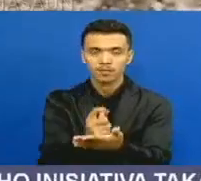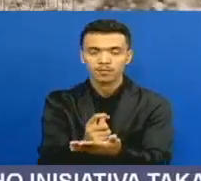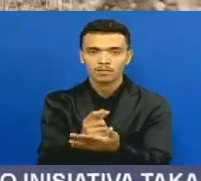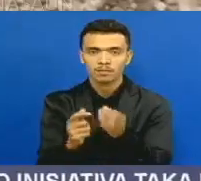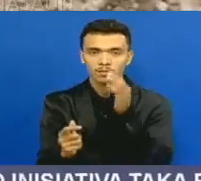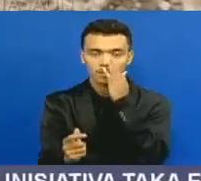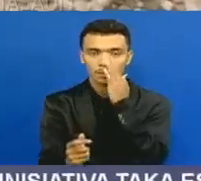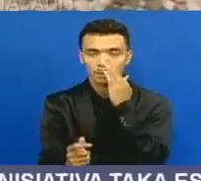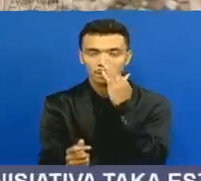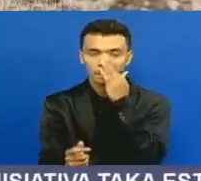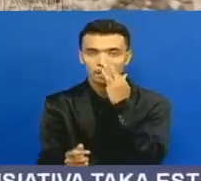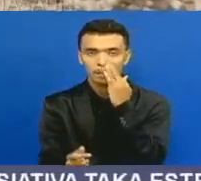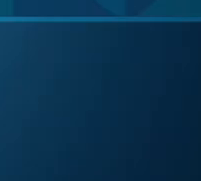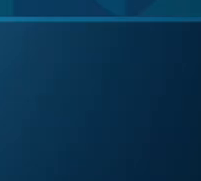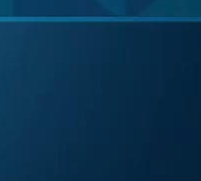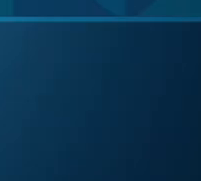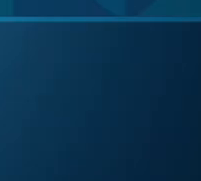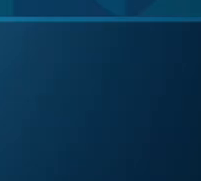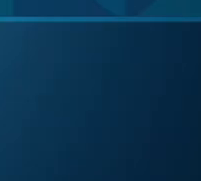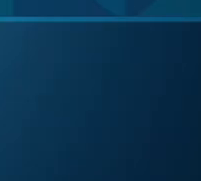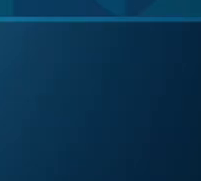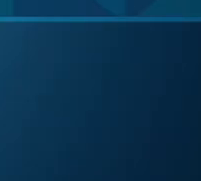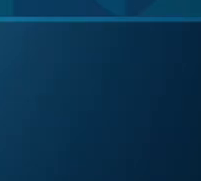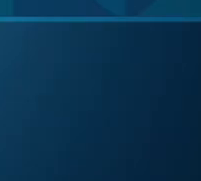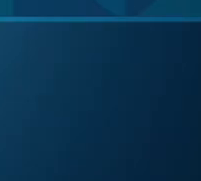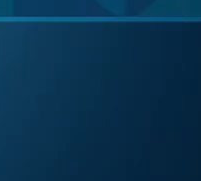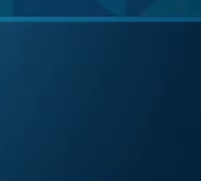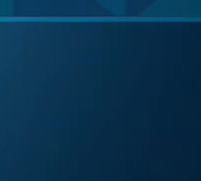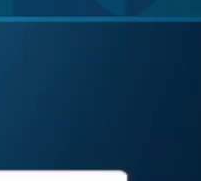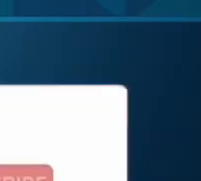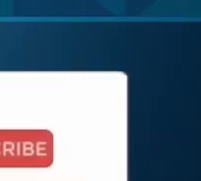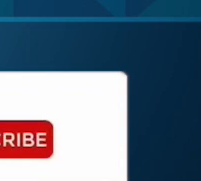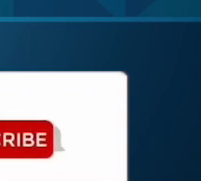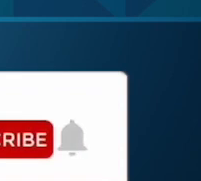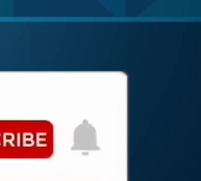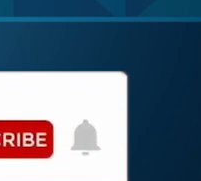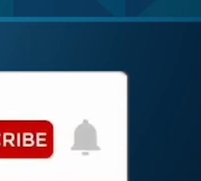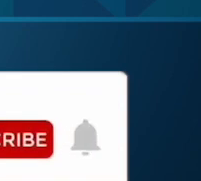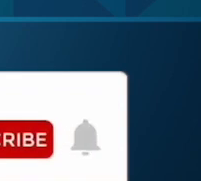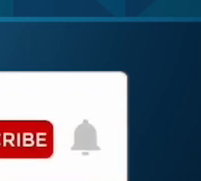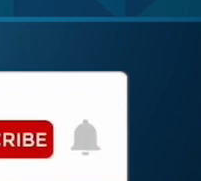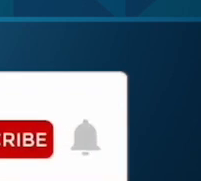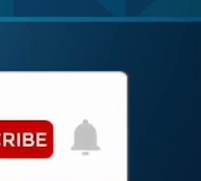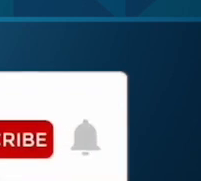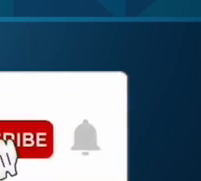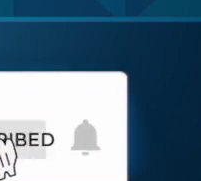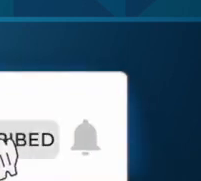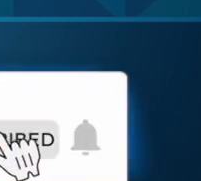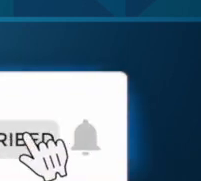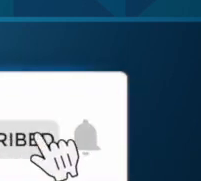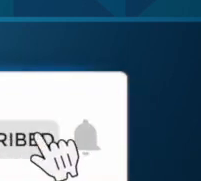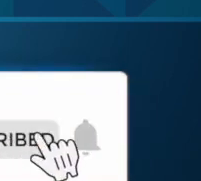Baucau, Pedro de Almeida, ba RTL. Atu retang informação factuais no atuais, keta haluha